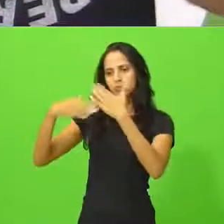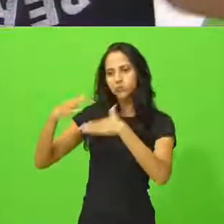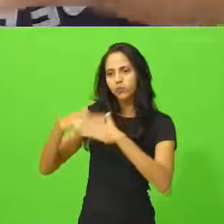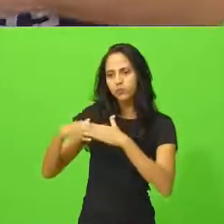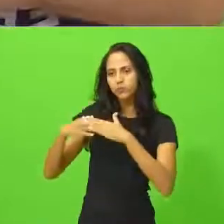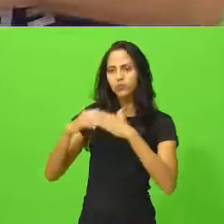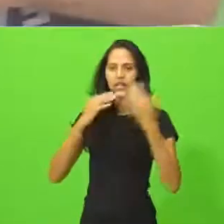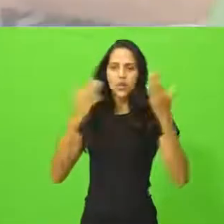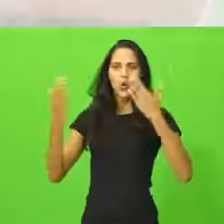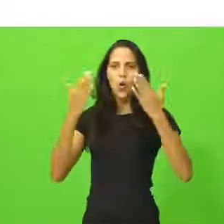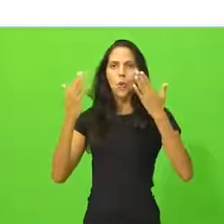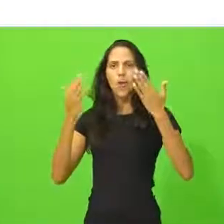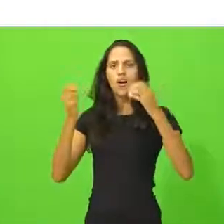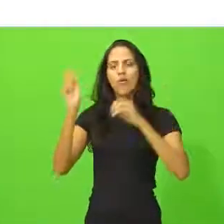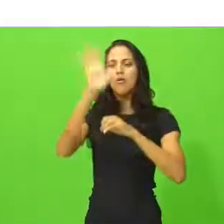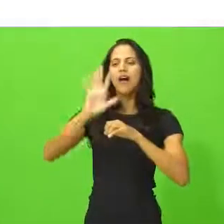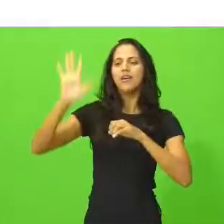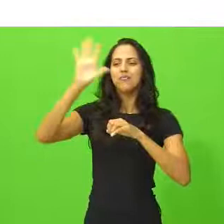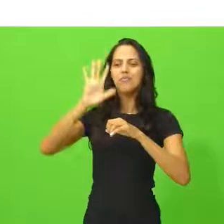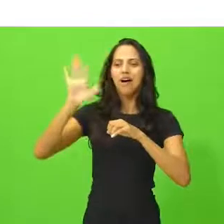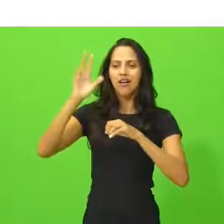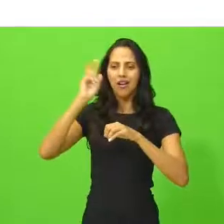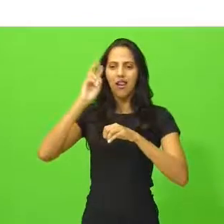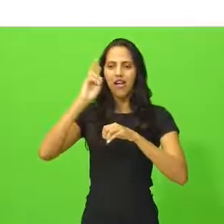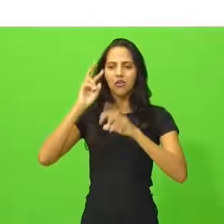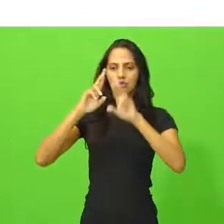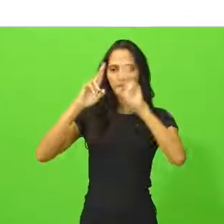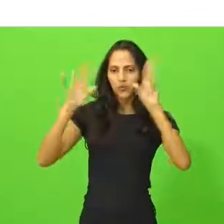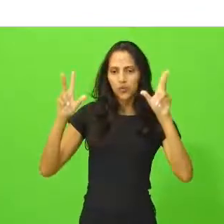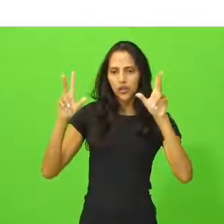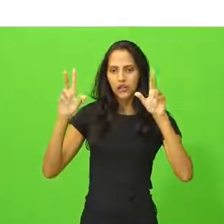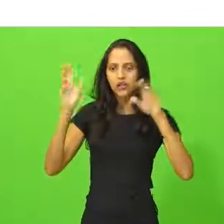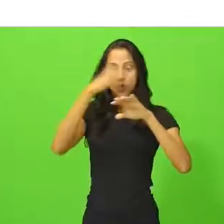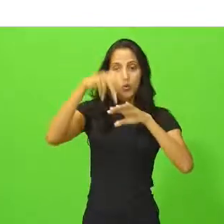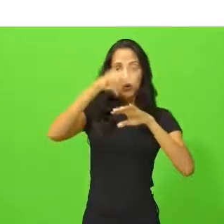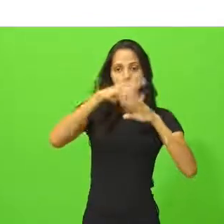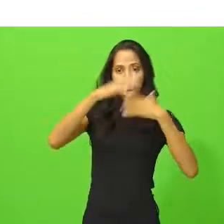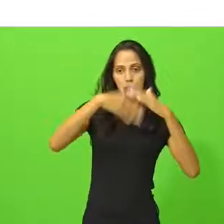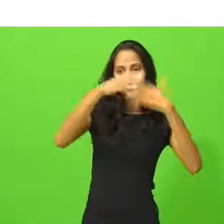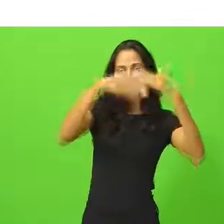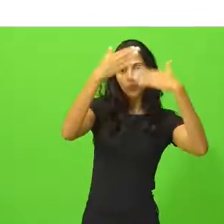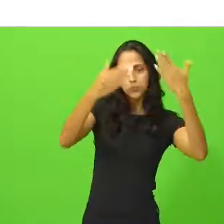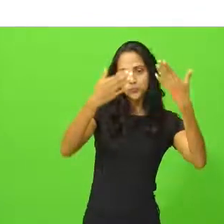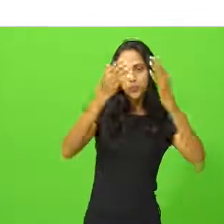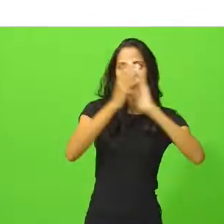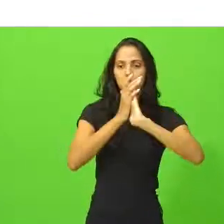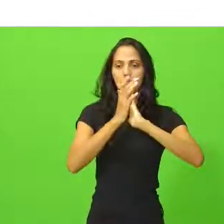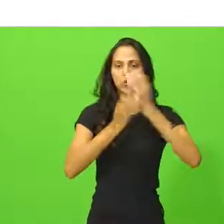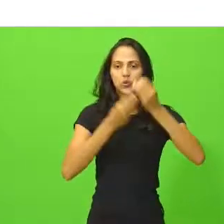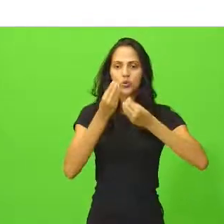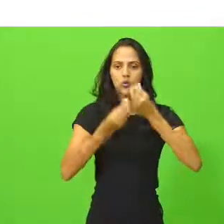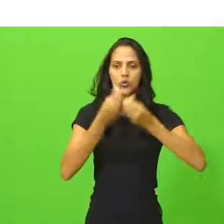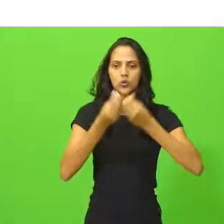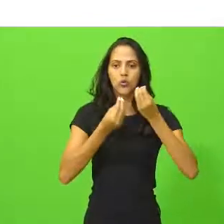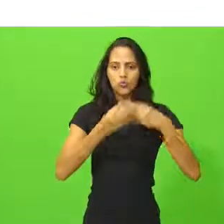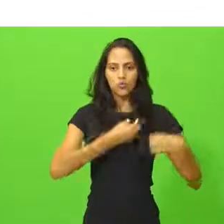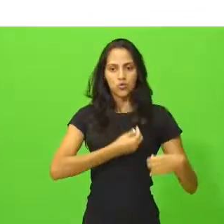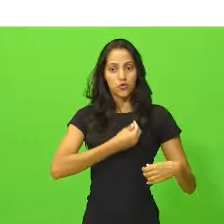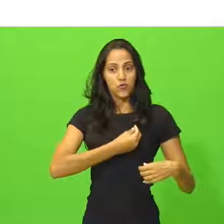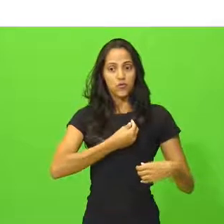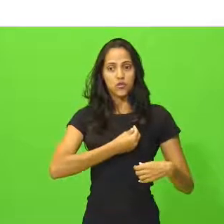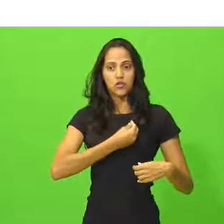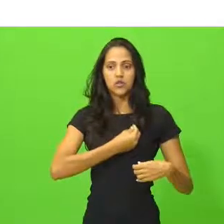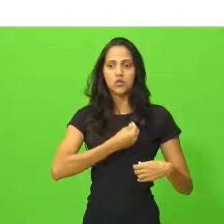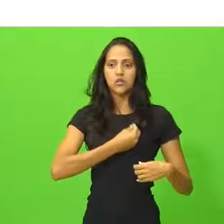uma determinada imagem a vocês, tá? Cheguei a comentar falando a respeito sobre os países desenvolvidos, em torno da expectativa de